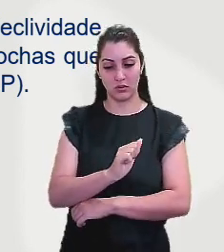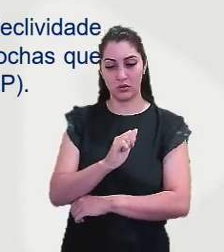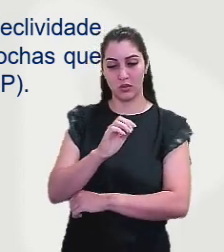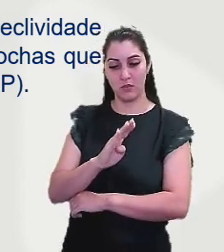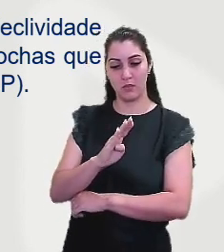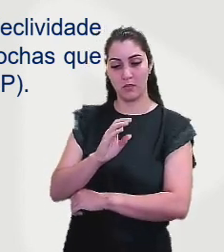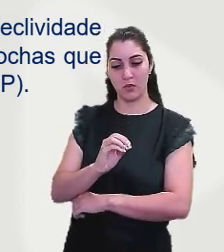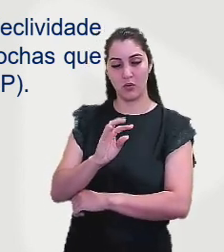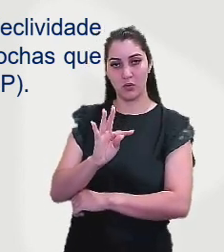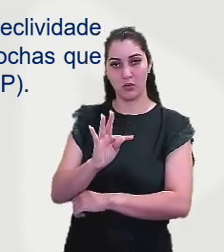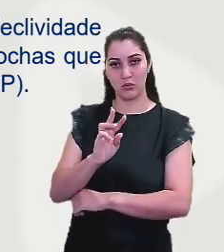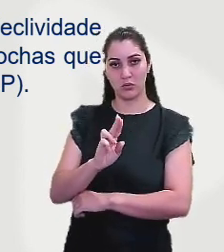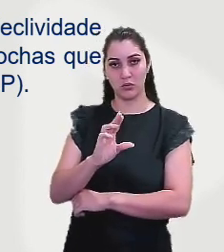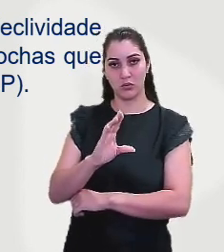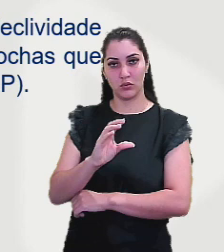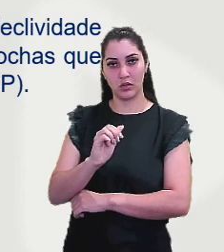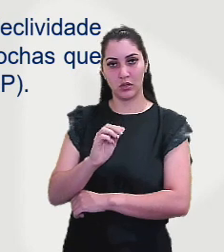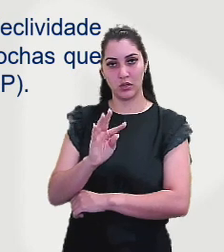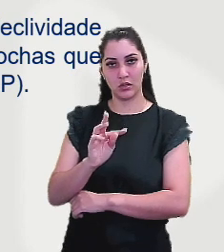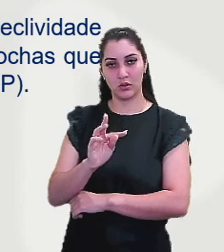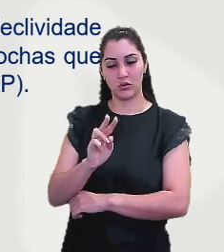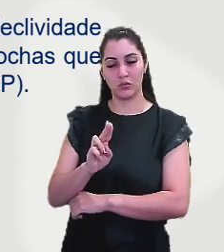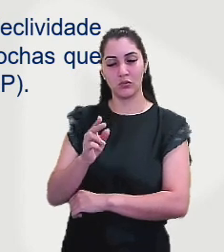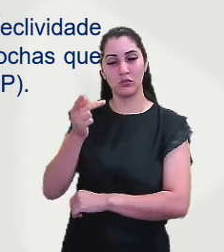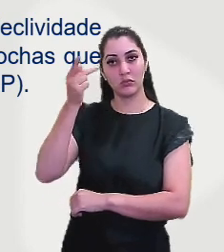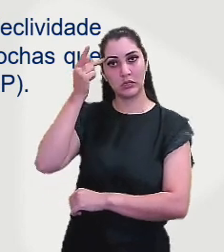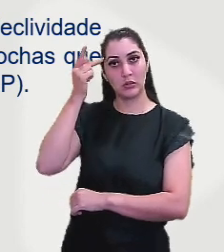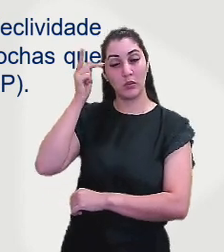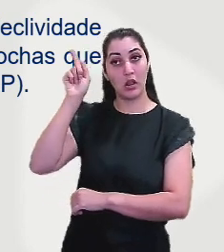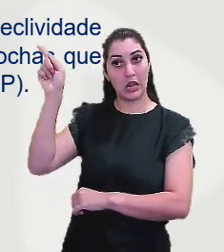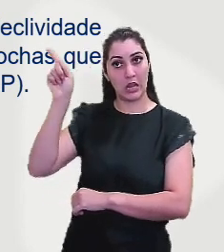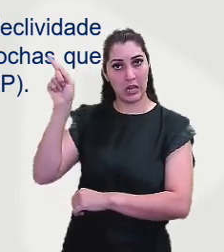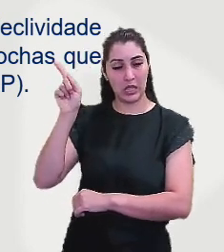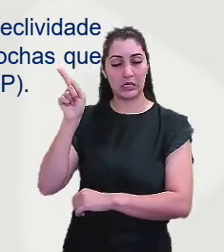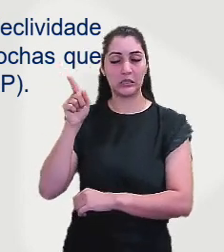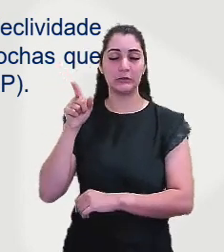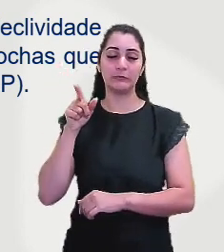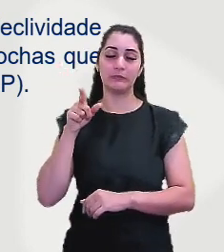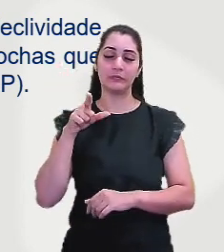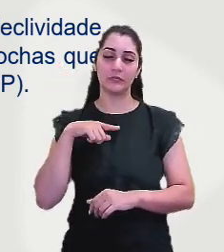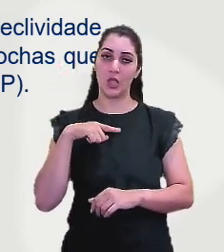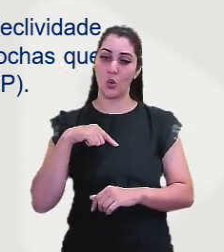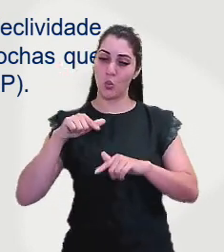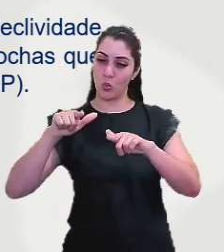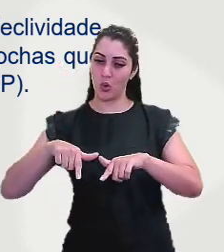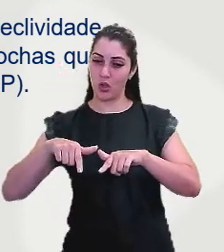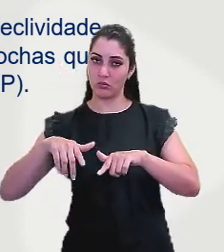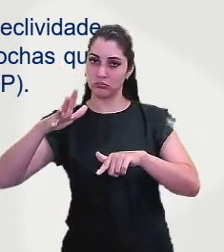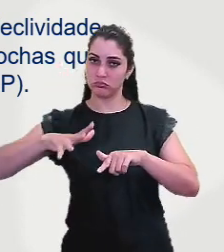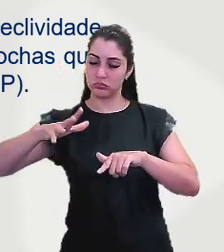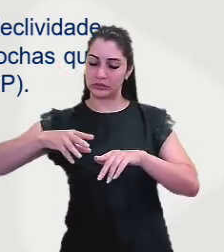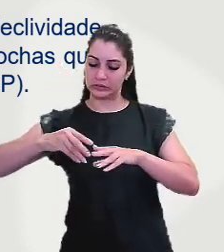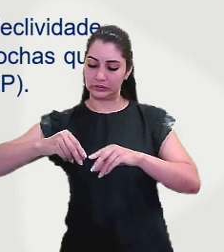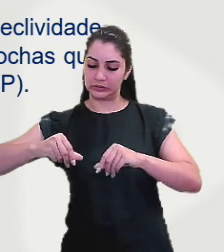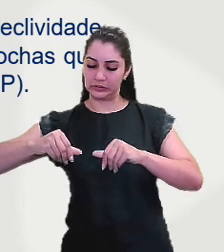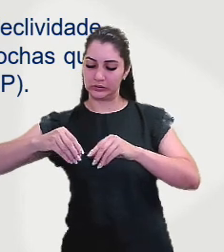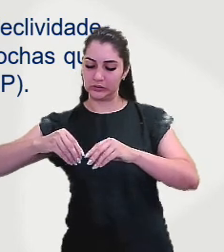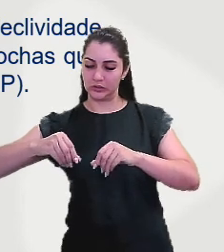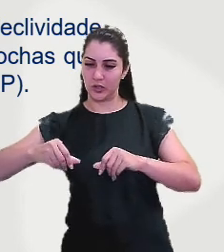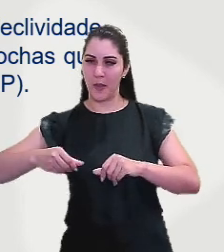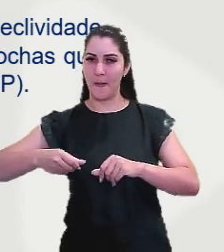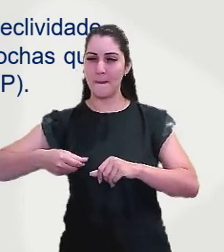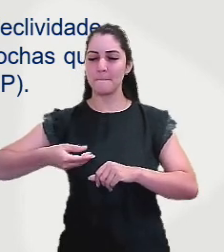Paulo. Então, também é uma área que foi também desgastada, mas de um lado a rocha ela era menos resistente, então houve